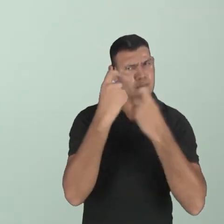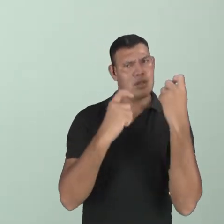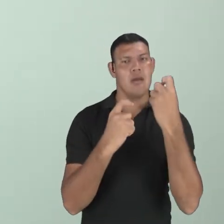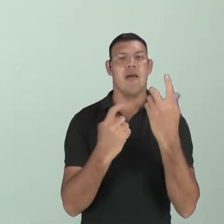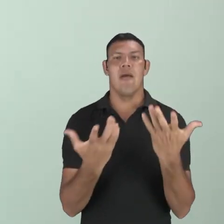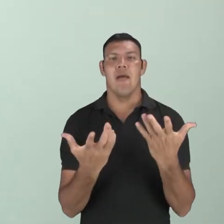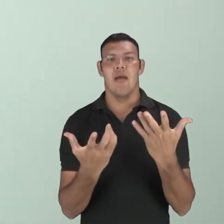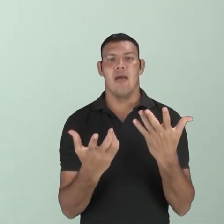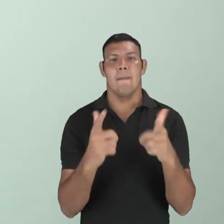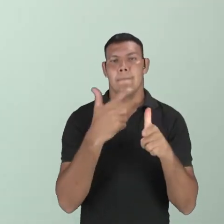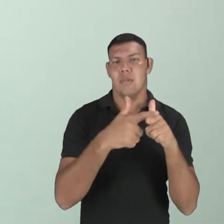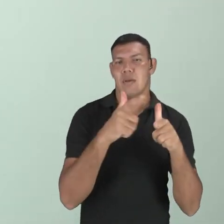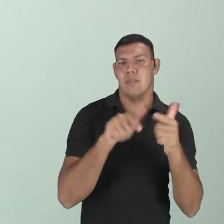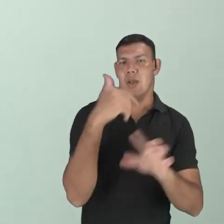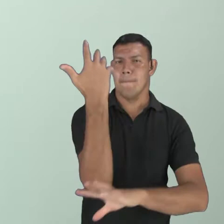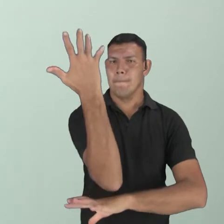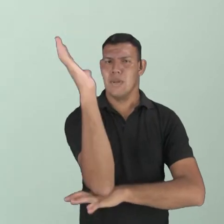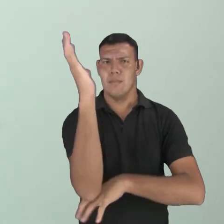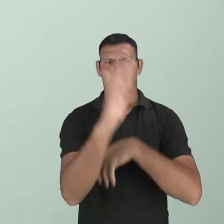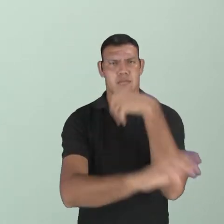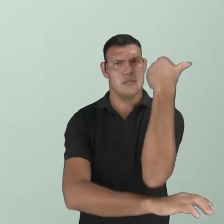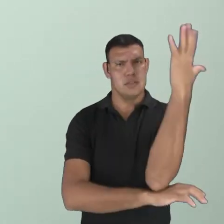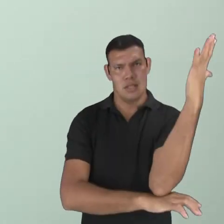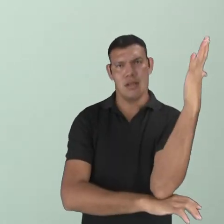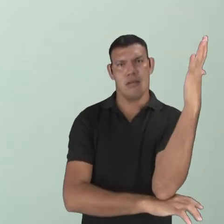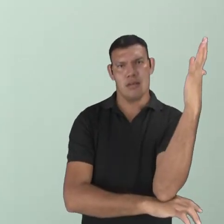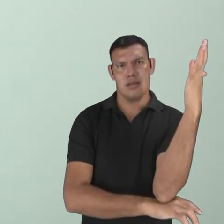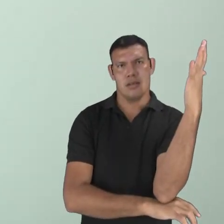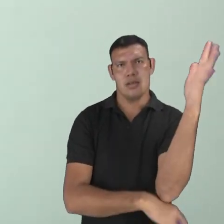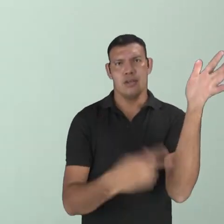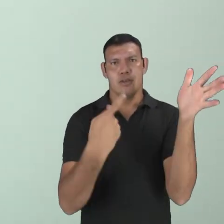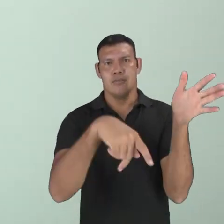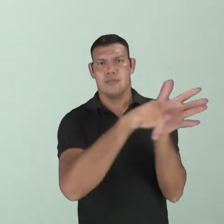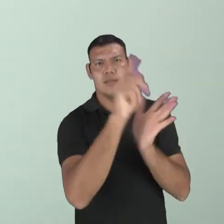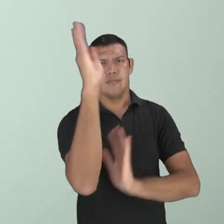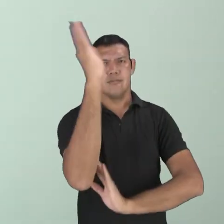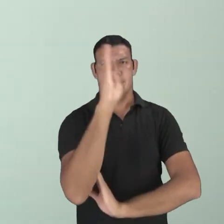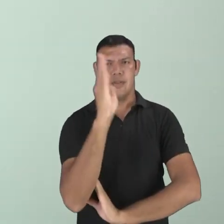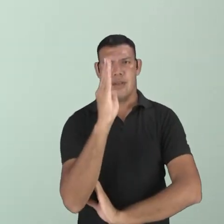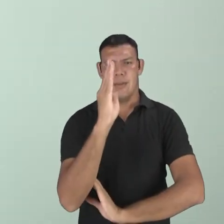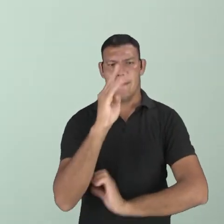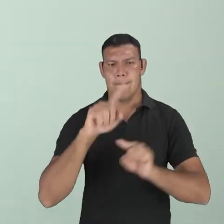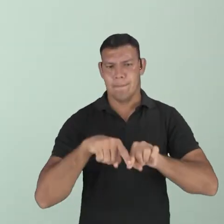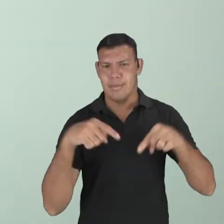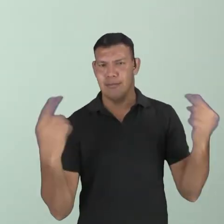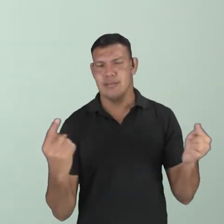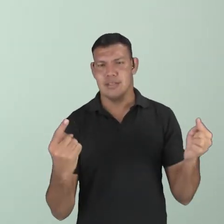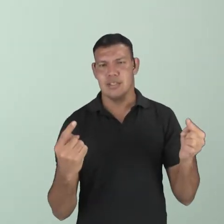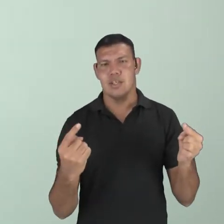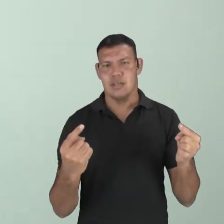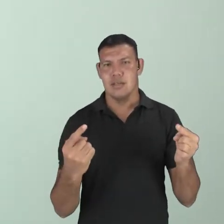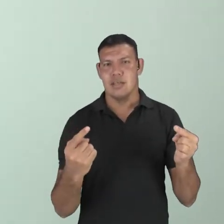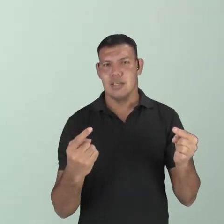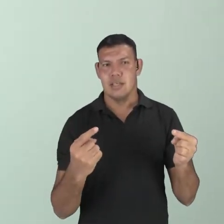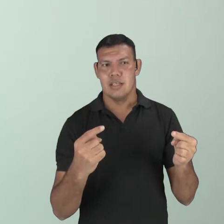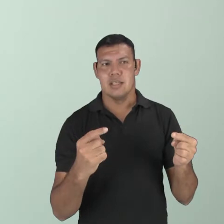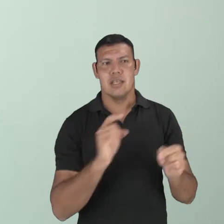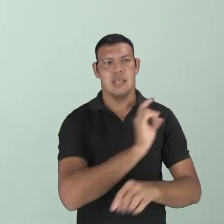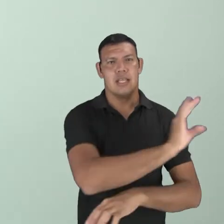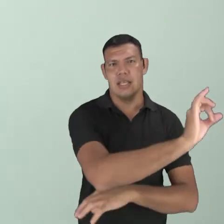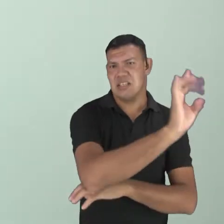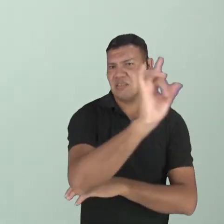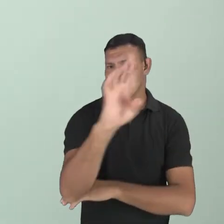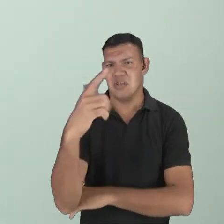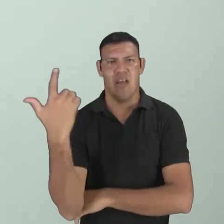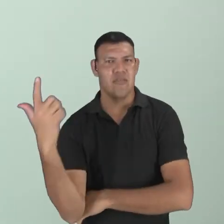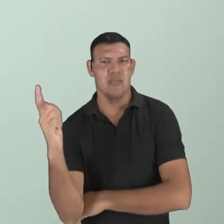questão ambiental do Brasil e quando nós olhamos para esses países não vemos essa mesma preocupação em seus próprios países? Essa é uma